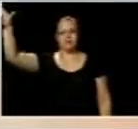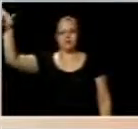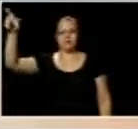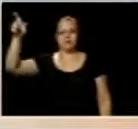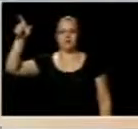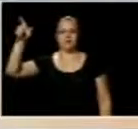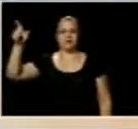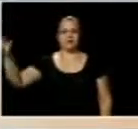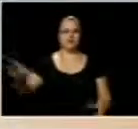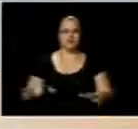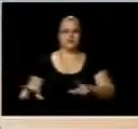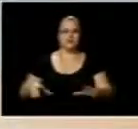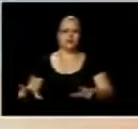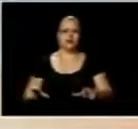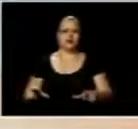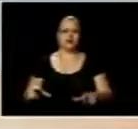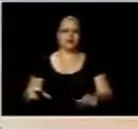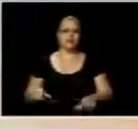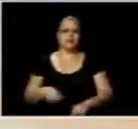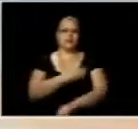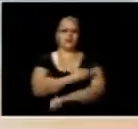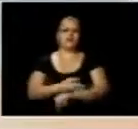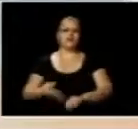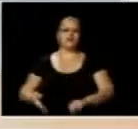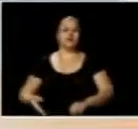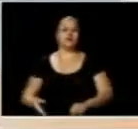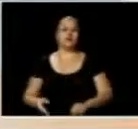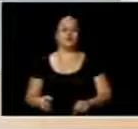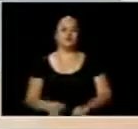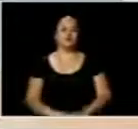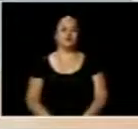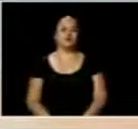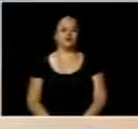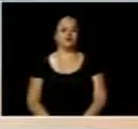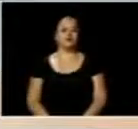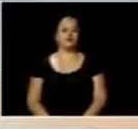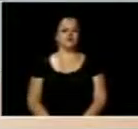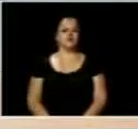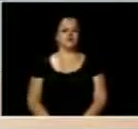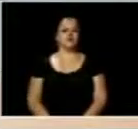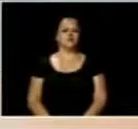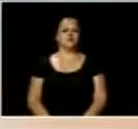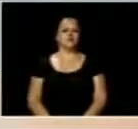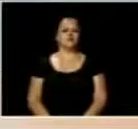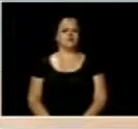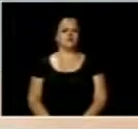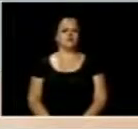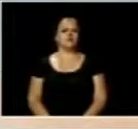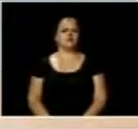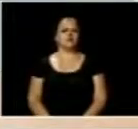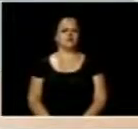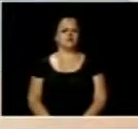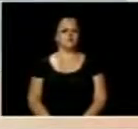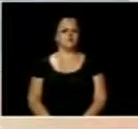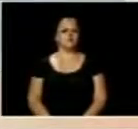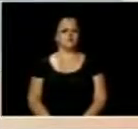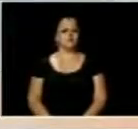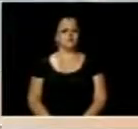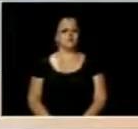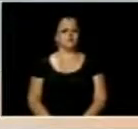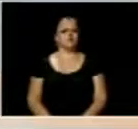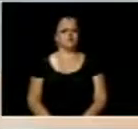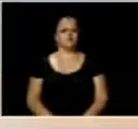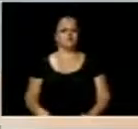aí, não estou criticando a questão comercial, essa relação que tem com o shopping e a diretora de marketing do shopping